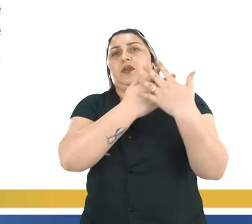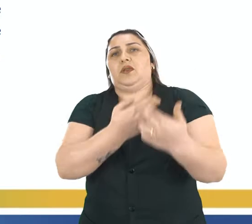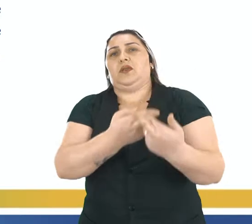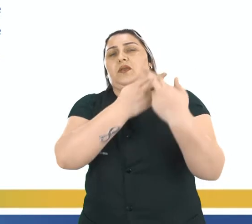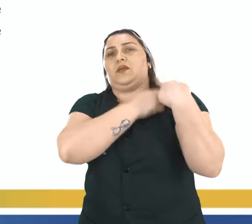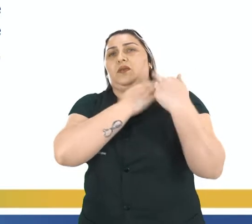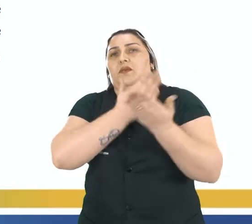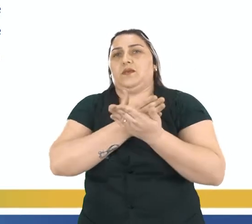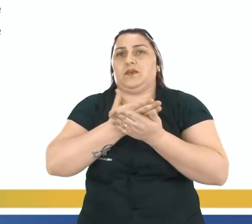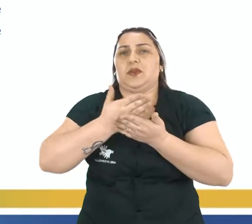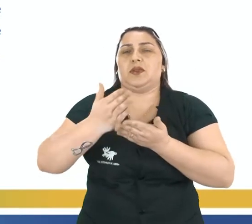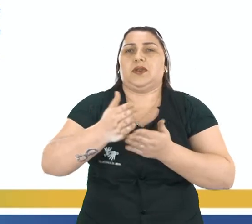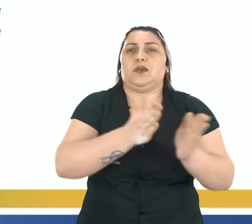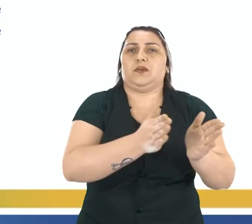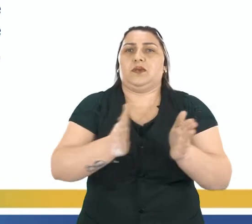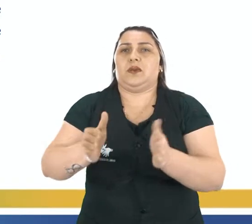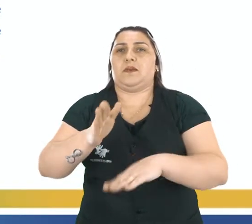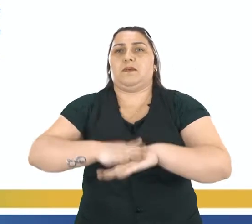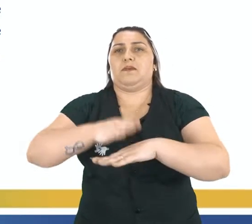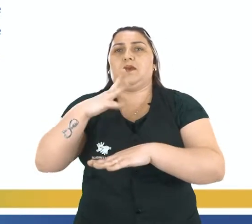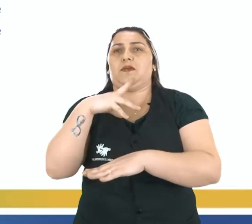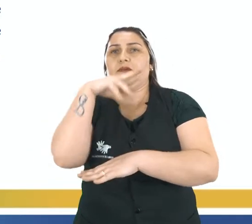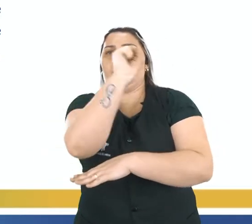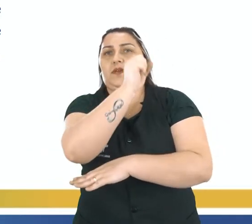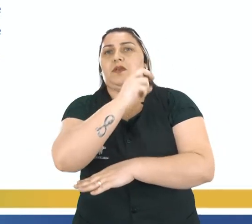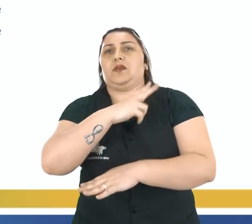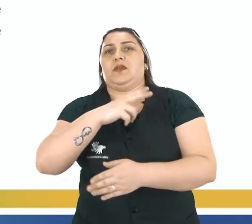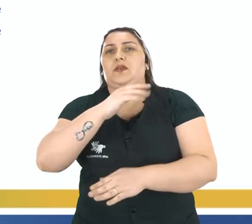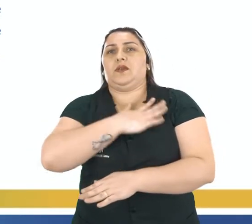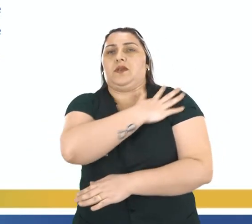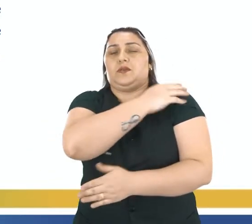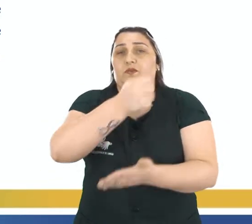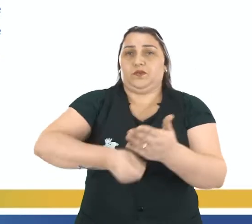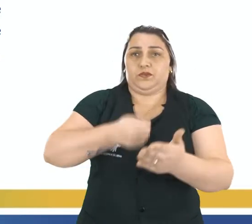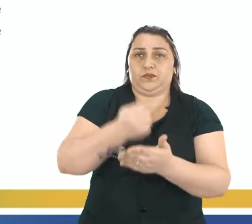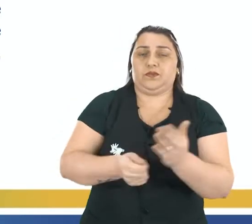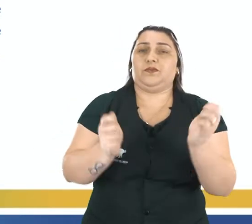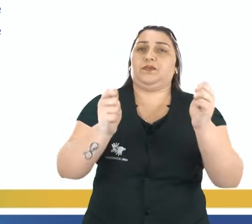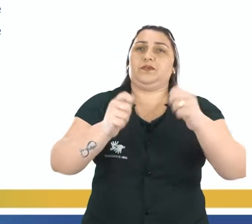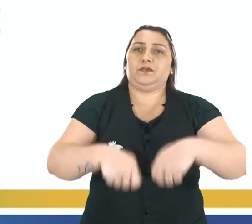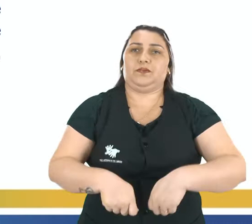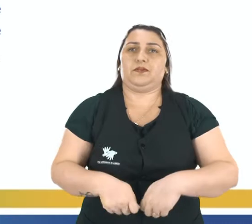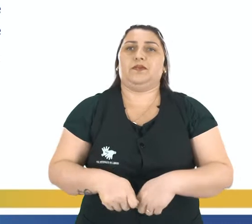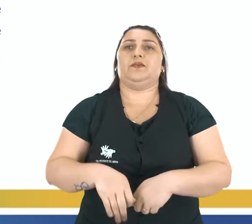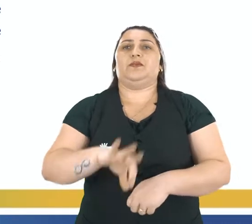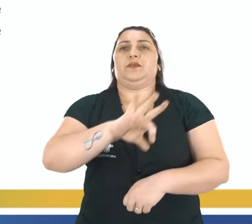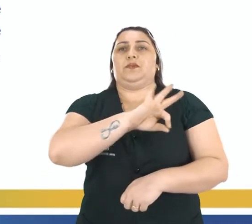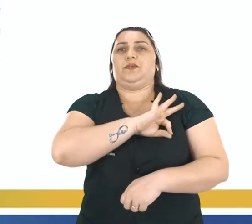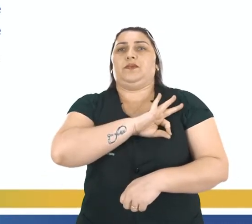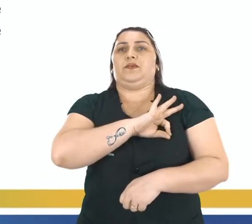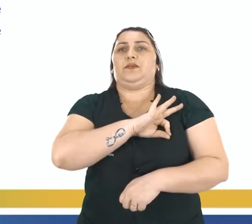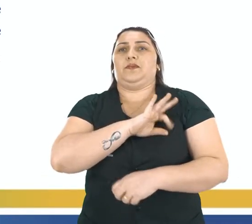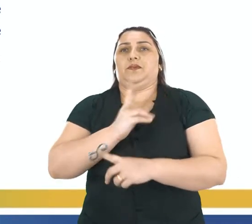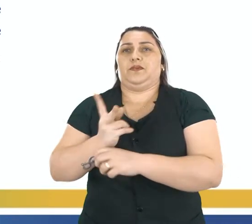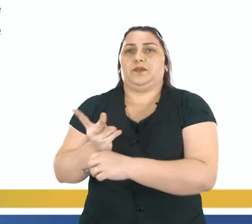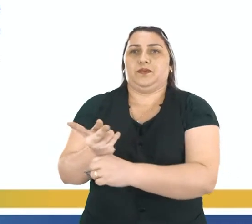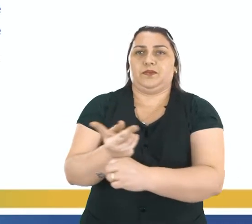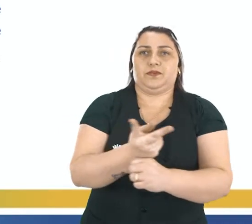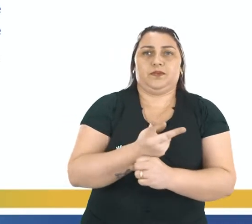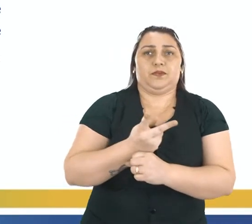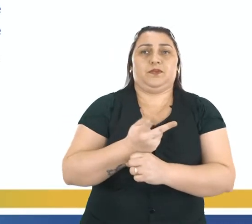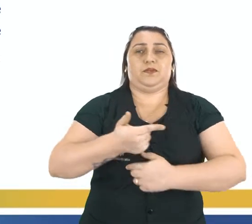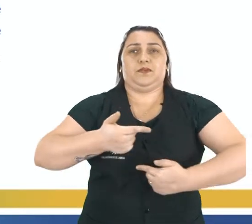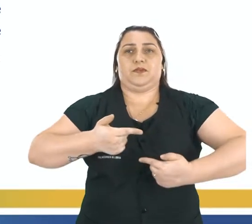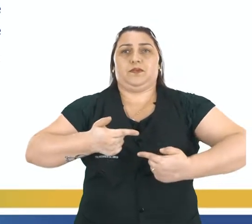iniciar o período mais rígido da ditadura. Os atos institucionais, eles permitiram ao regime militar a cassar mandatos de